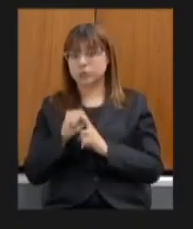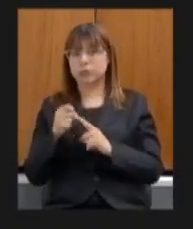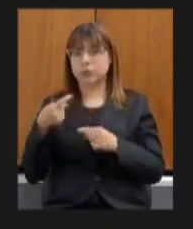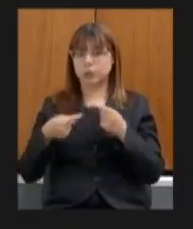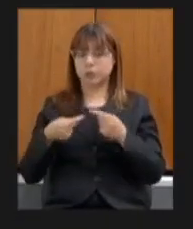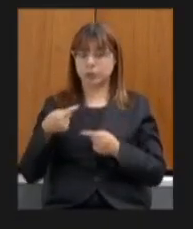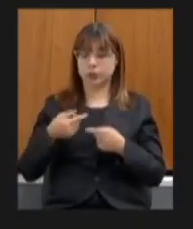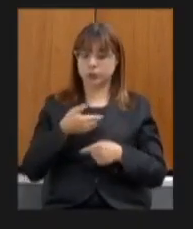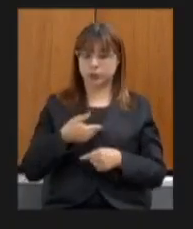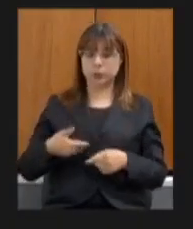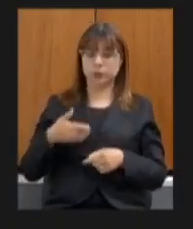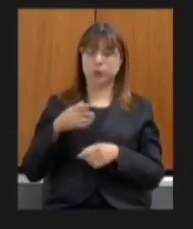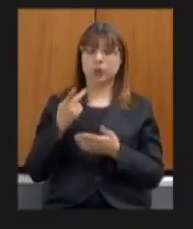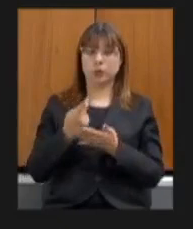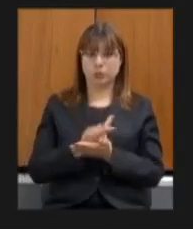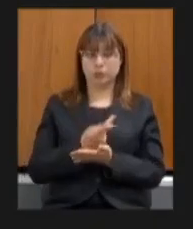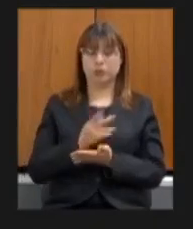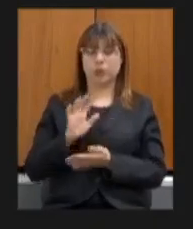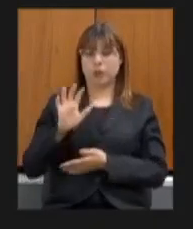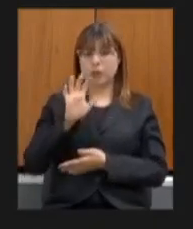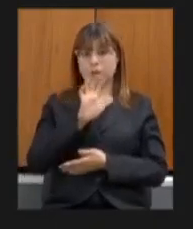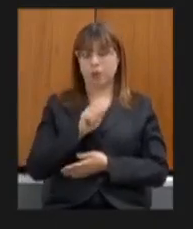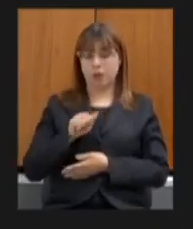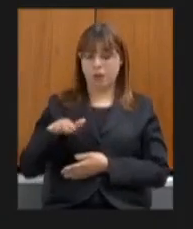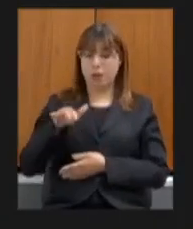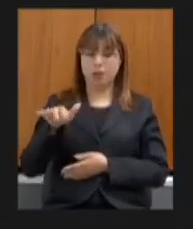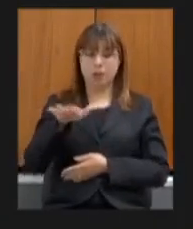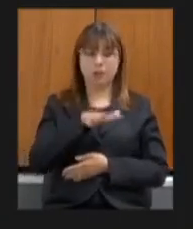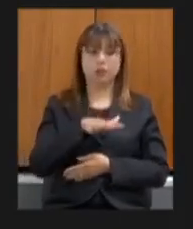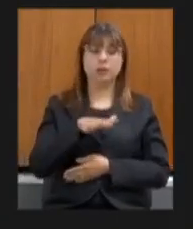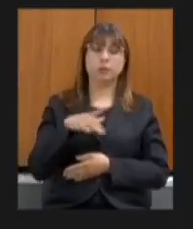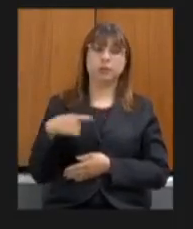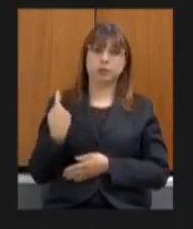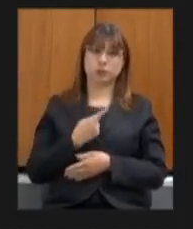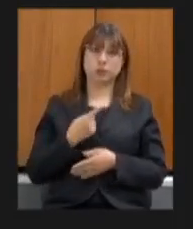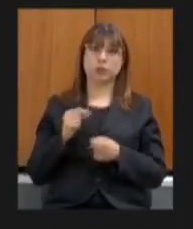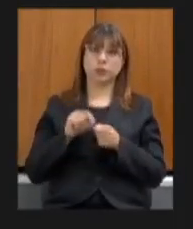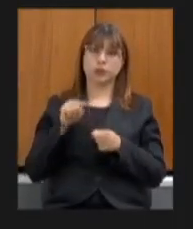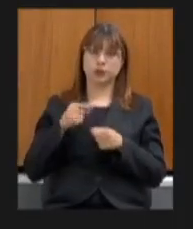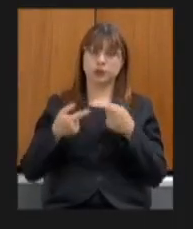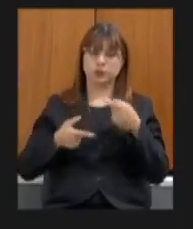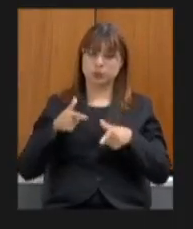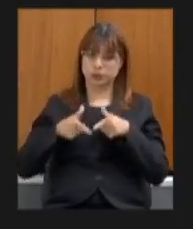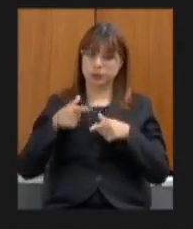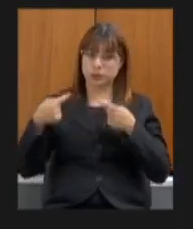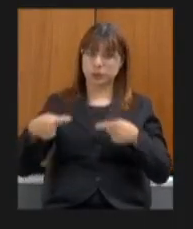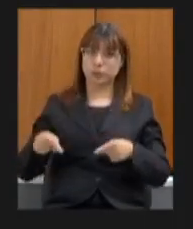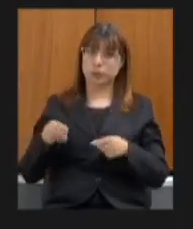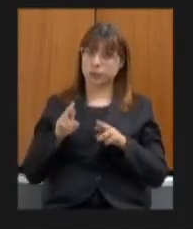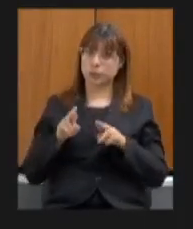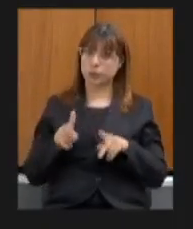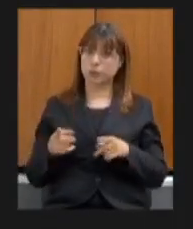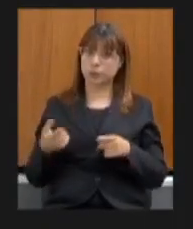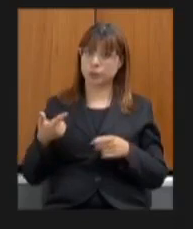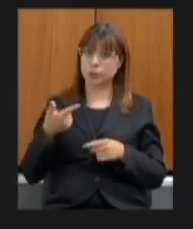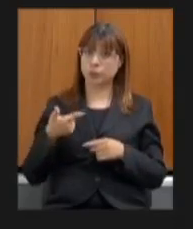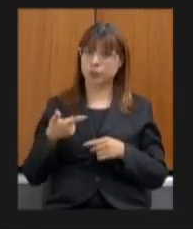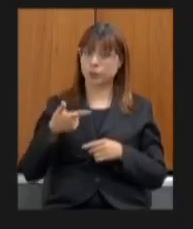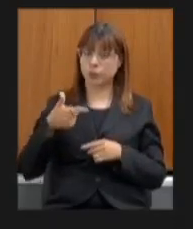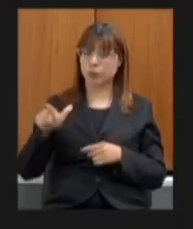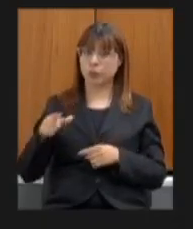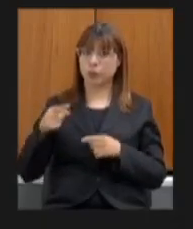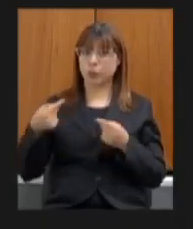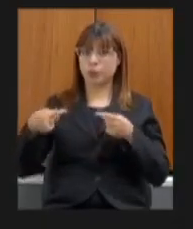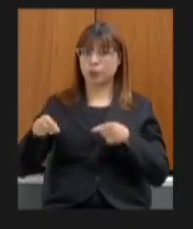em todas as áreas. Este é o papel que a gente tem cumprido como oposição. Muito diferente da oposição que nós tivemos